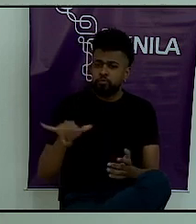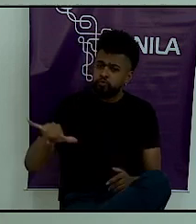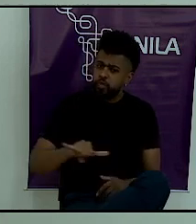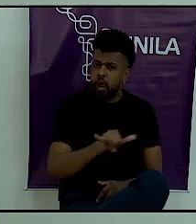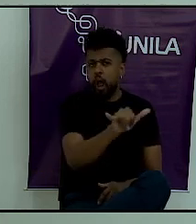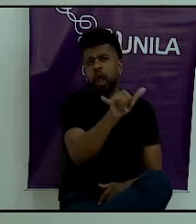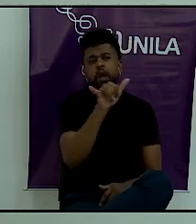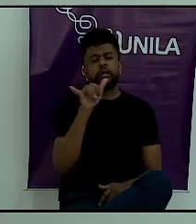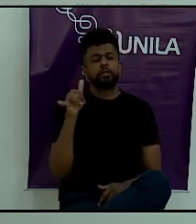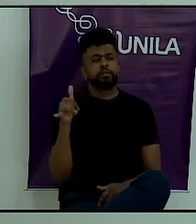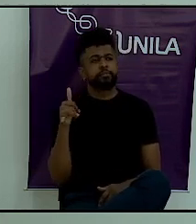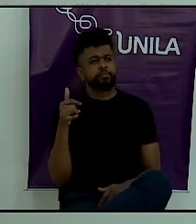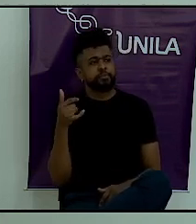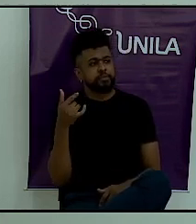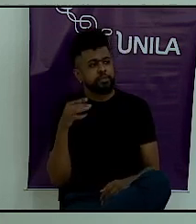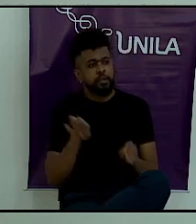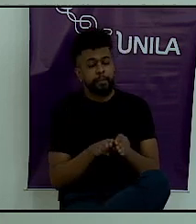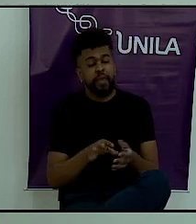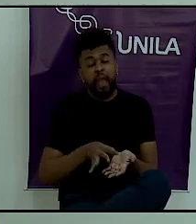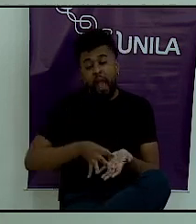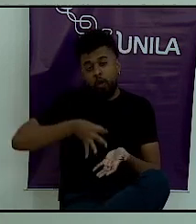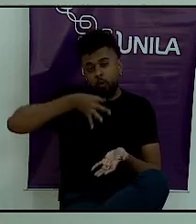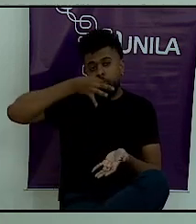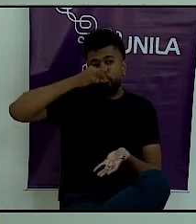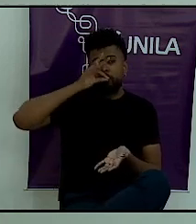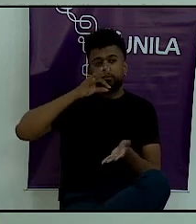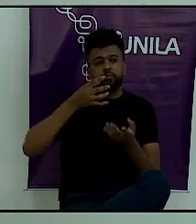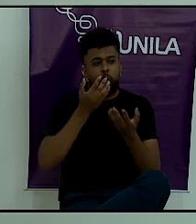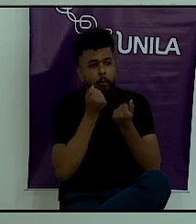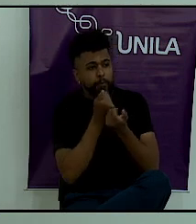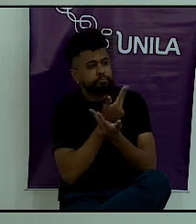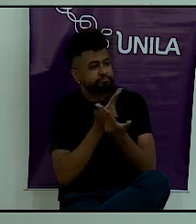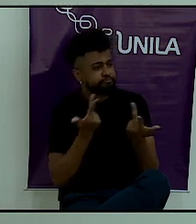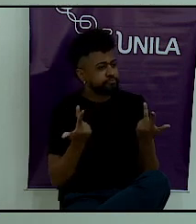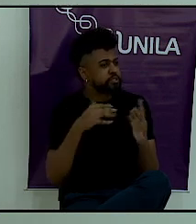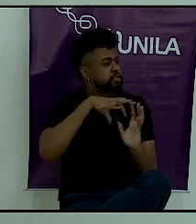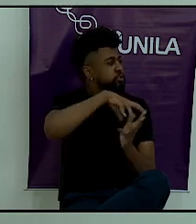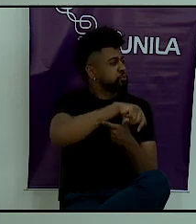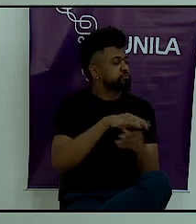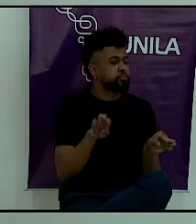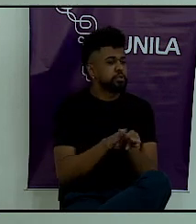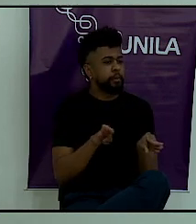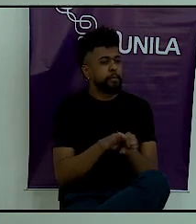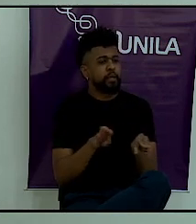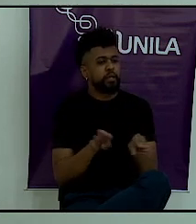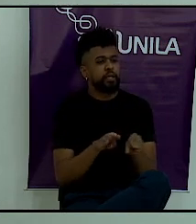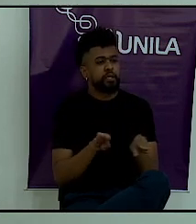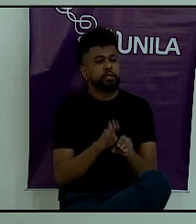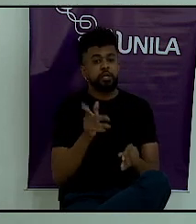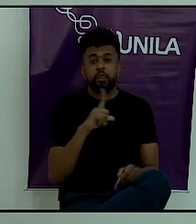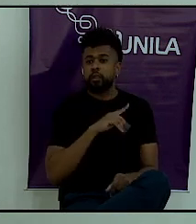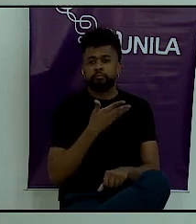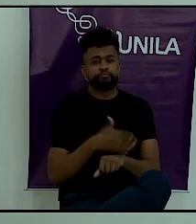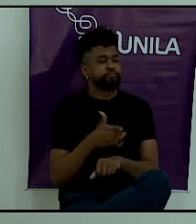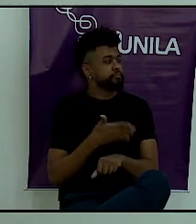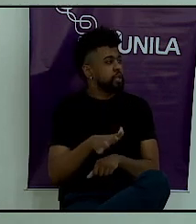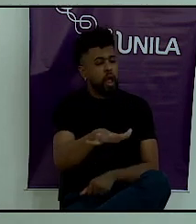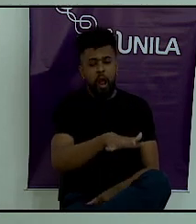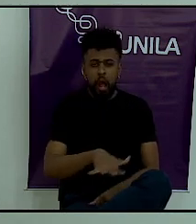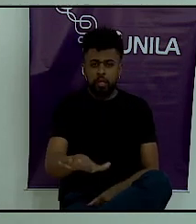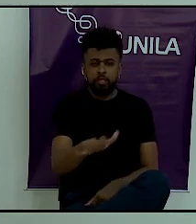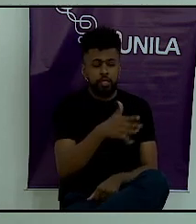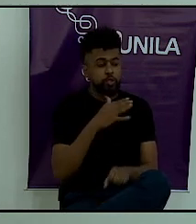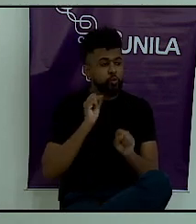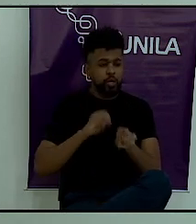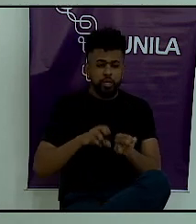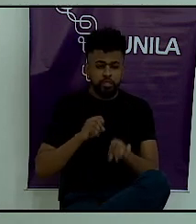para o evento, para o Congresso Internacional. E como já é praxe na área da